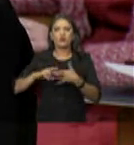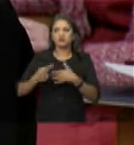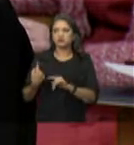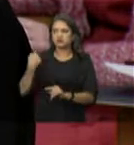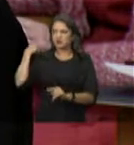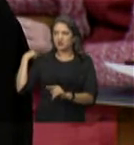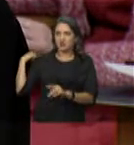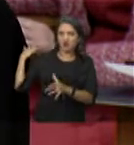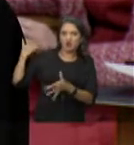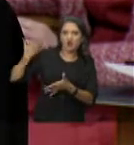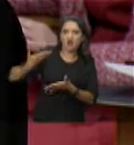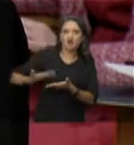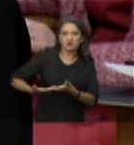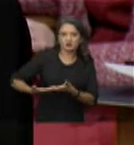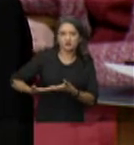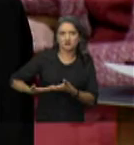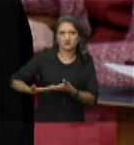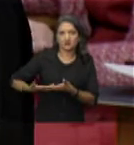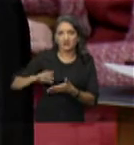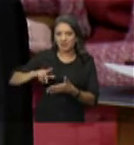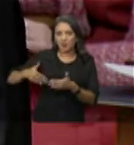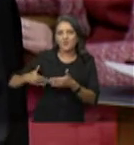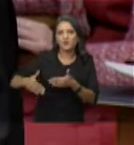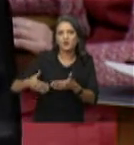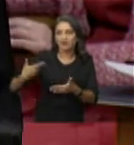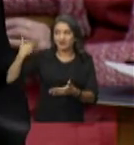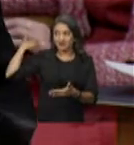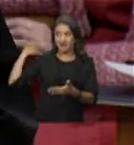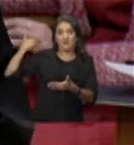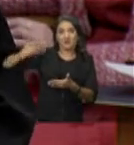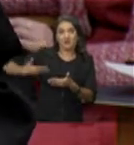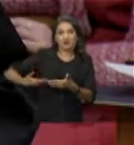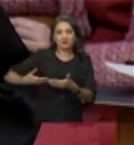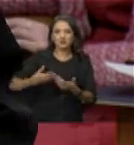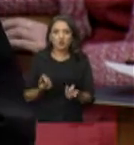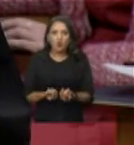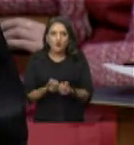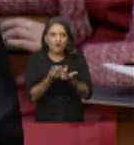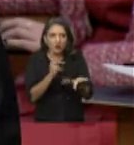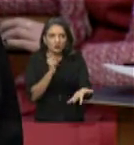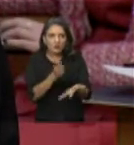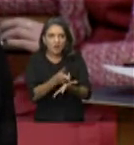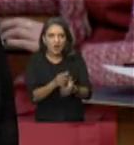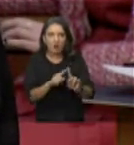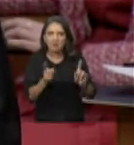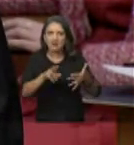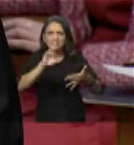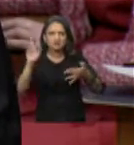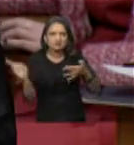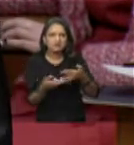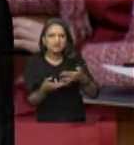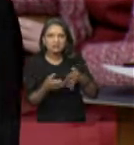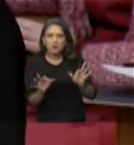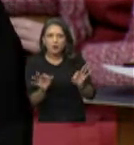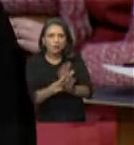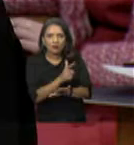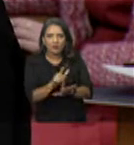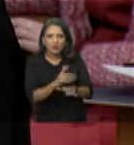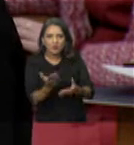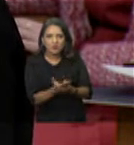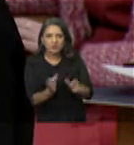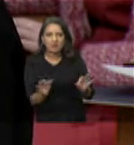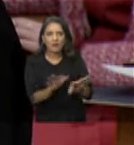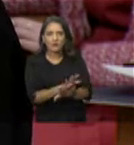as partes voltem ao Status não é razoável que um valor pago em razão de uma coisa julgada inconstitucional que é